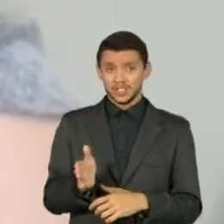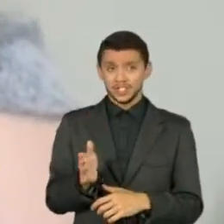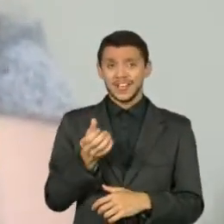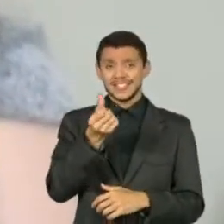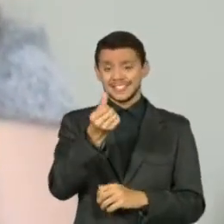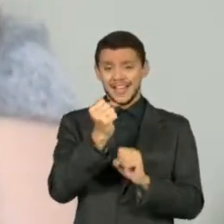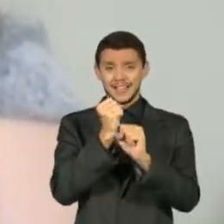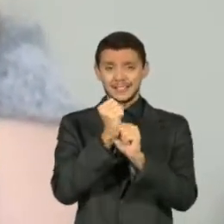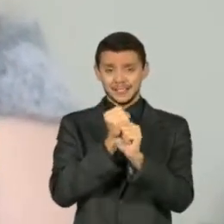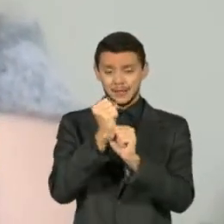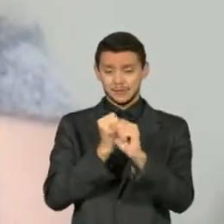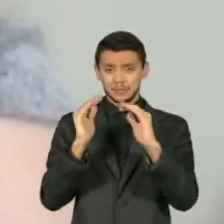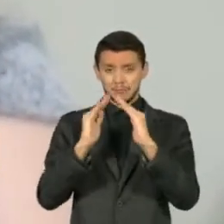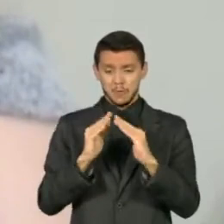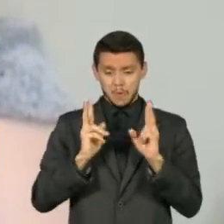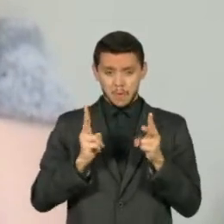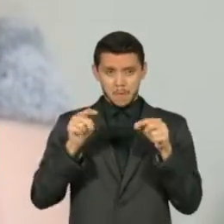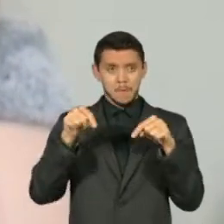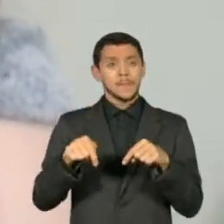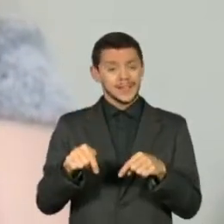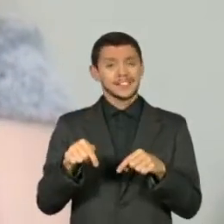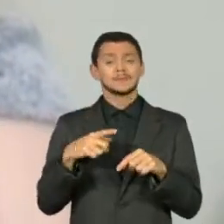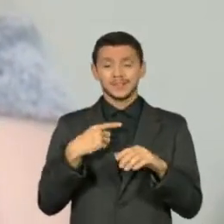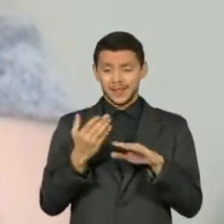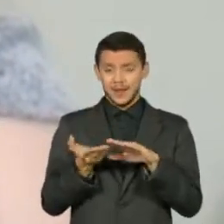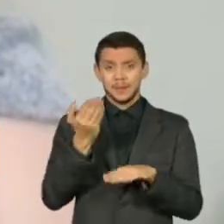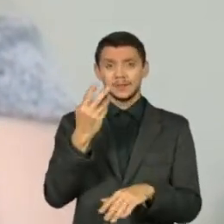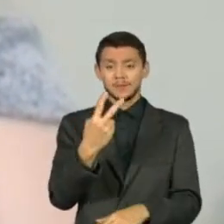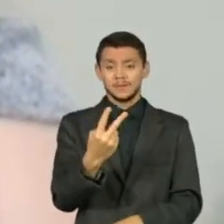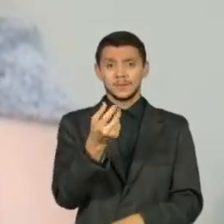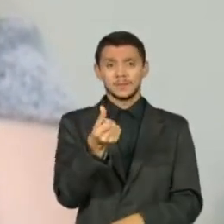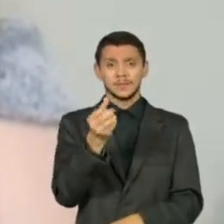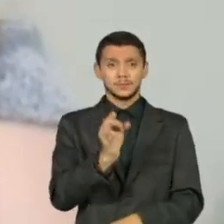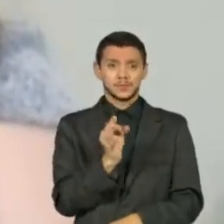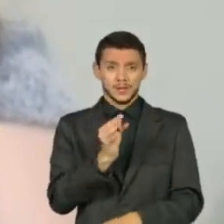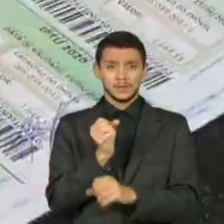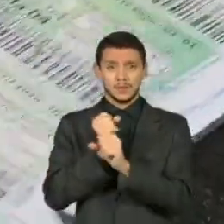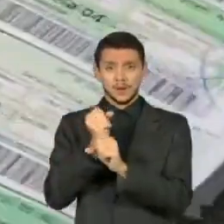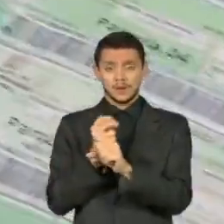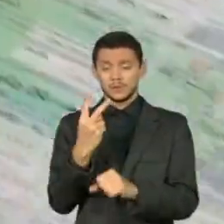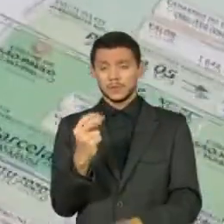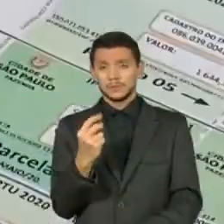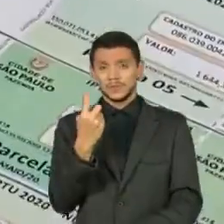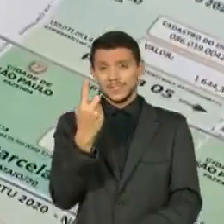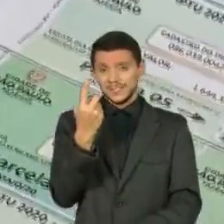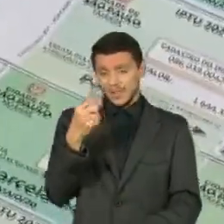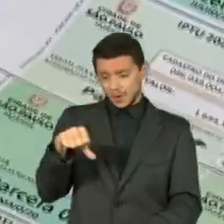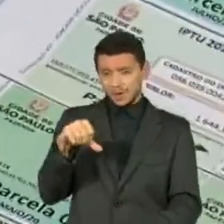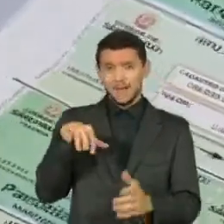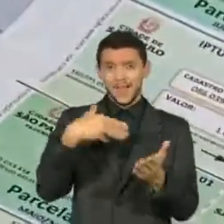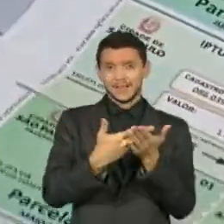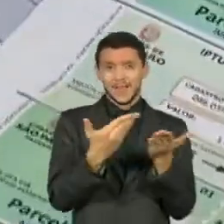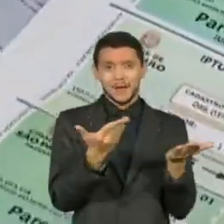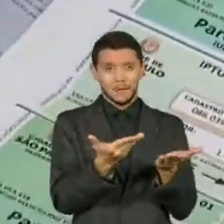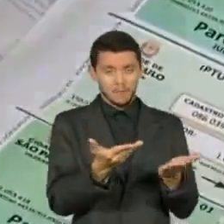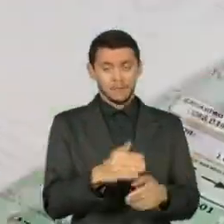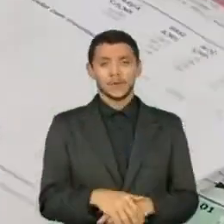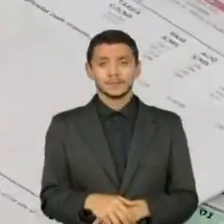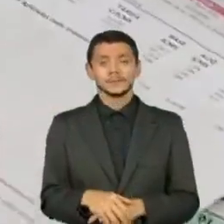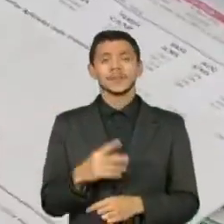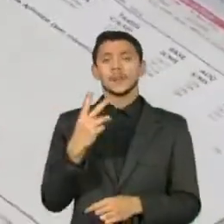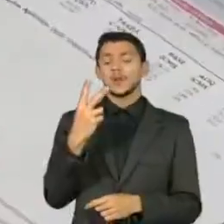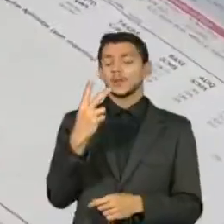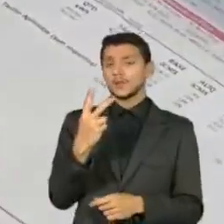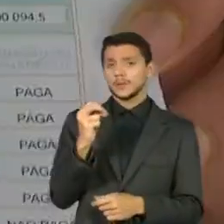imóvel, eu fiz as contas, o aumento foi de 26% de 2019 até agora. Só de 2021 para 2022